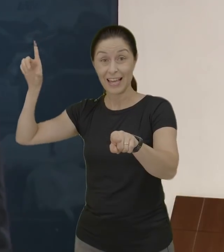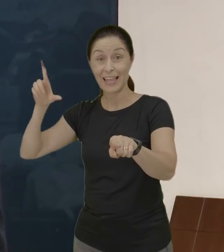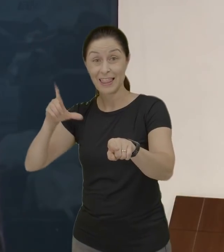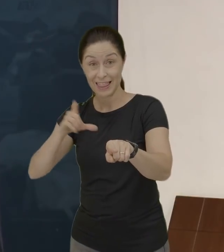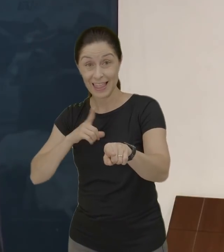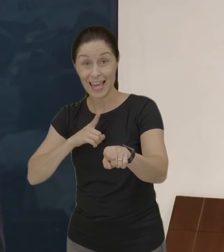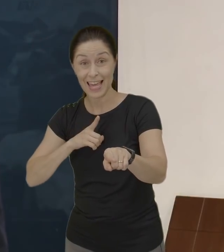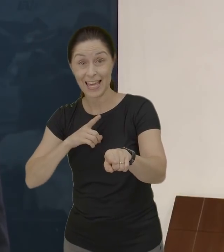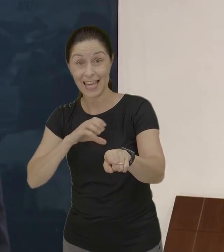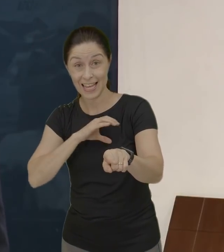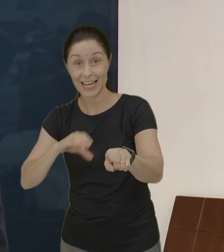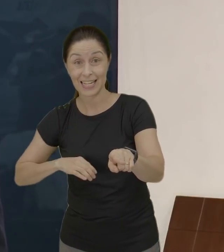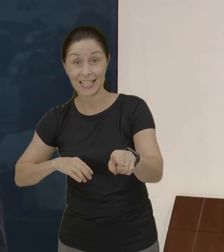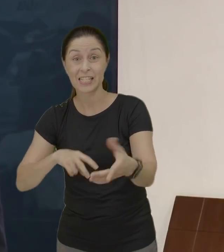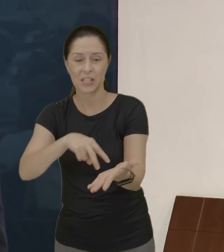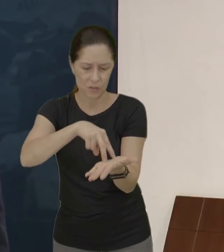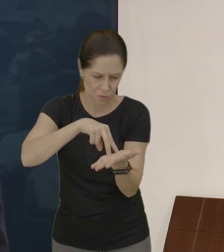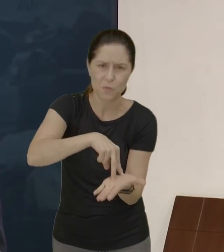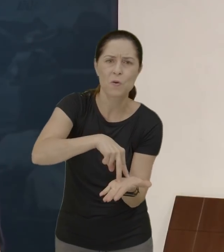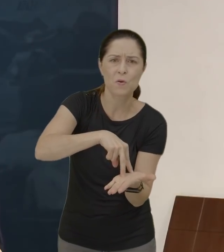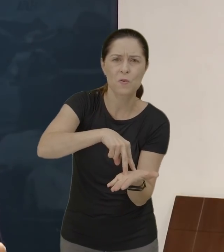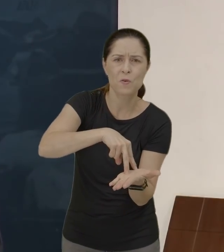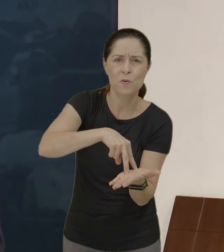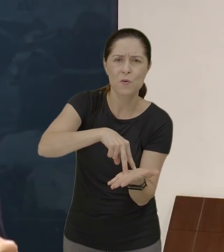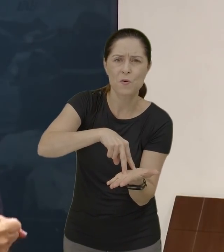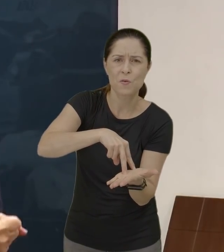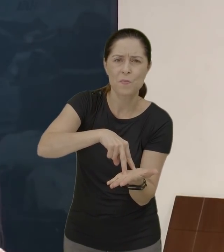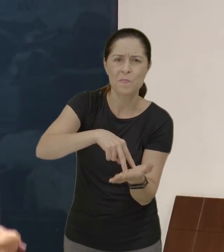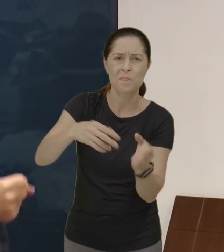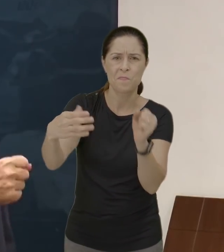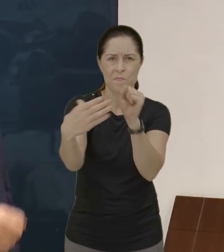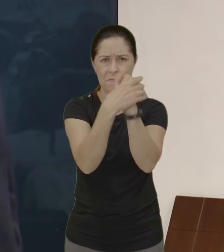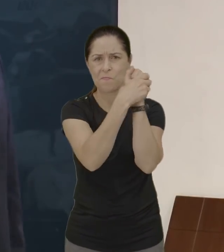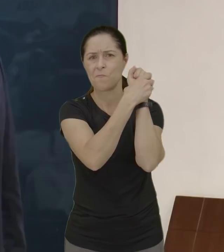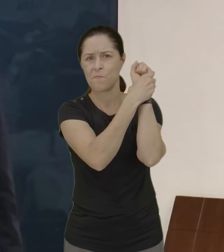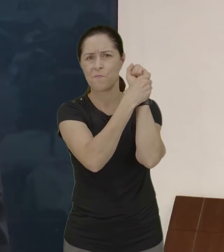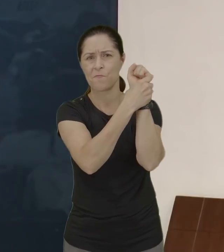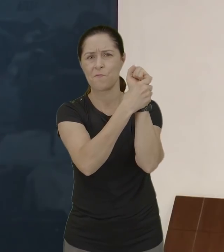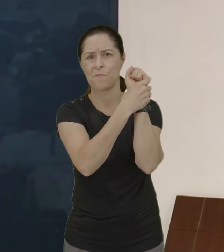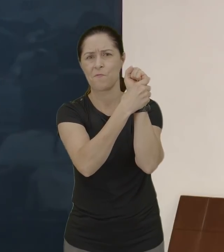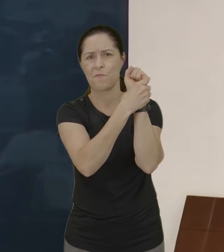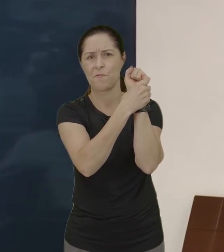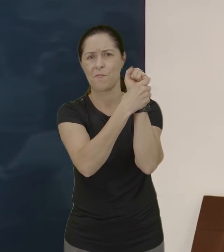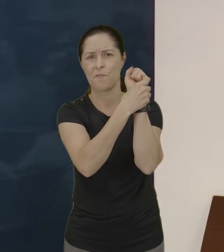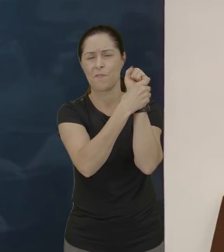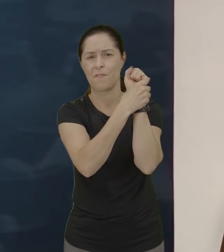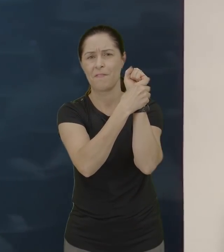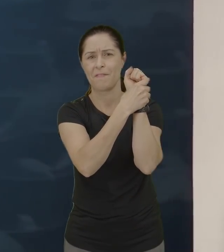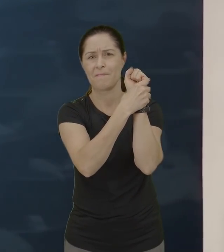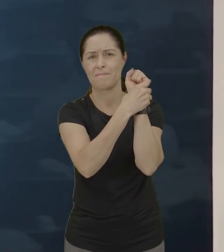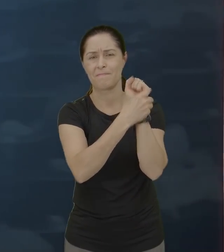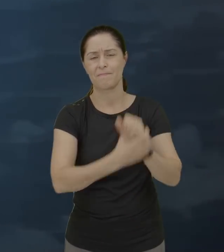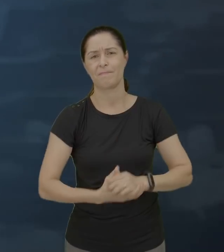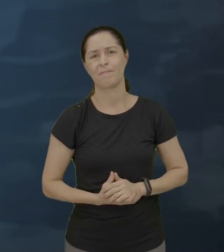está seguro, está firme. Sua salvação está o quê? Garantida.